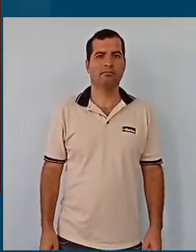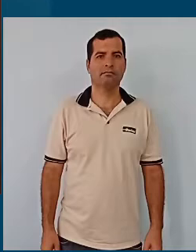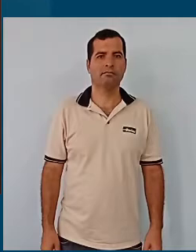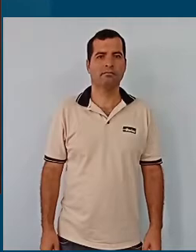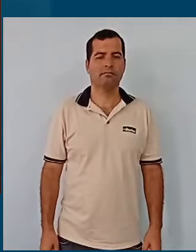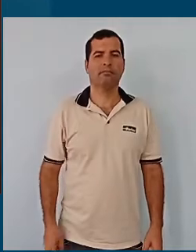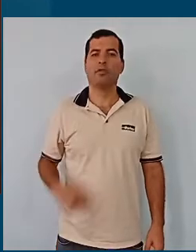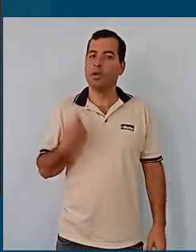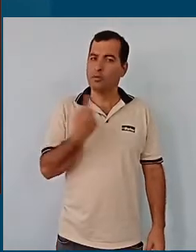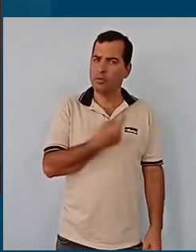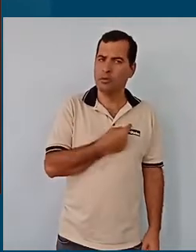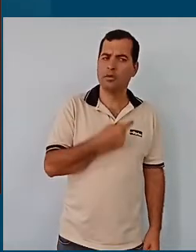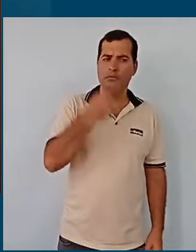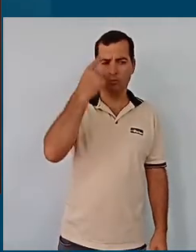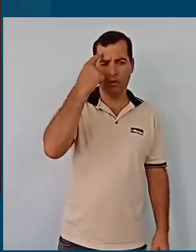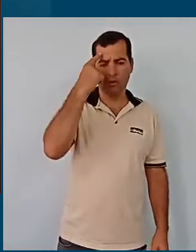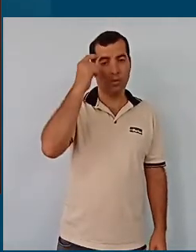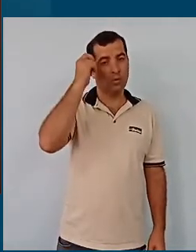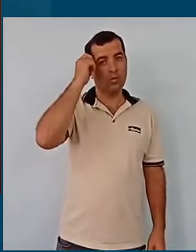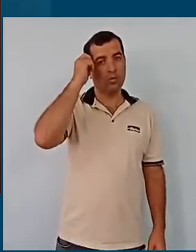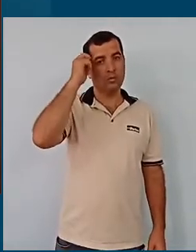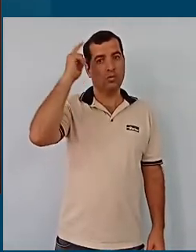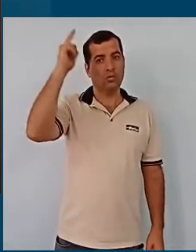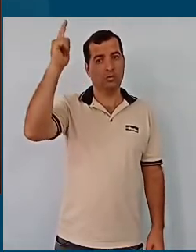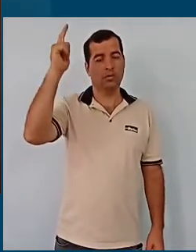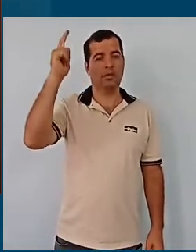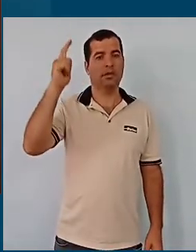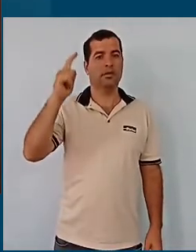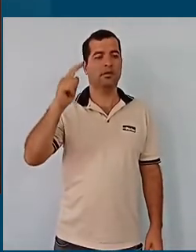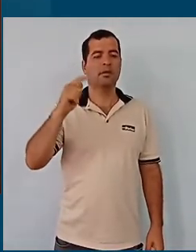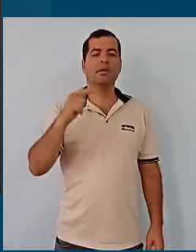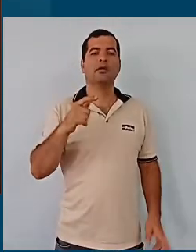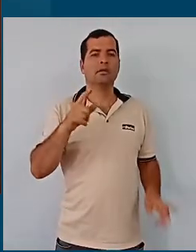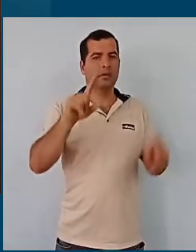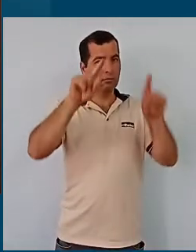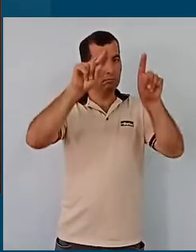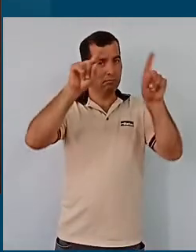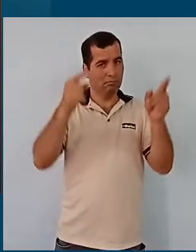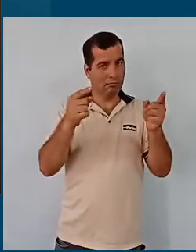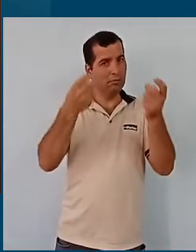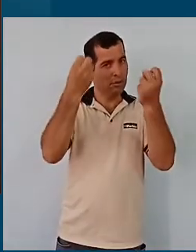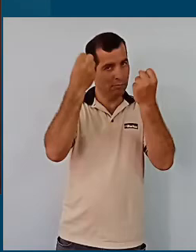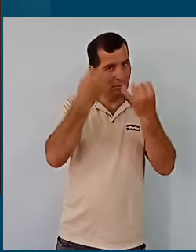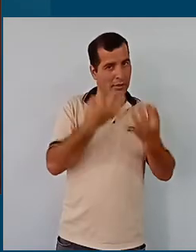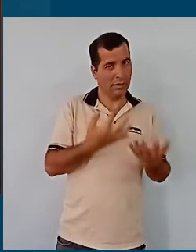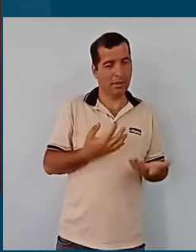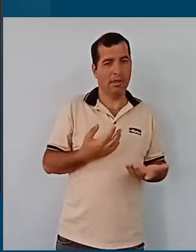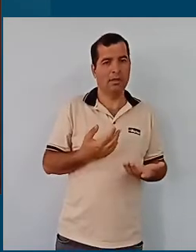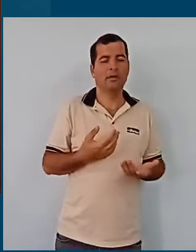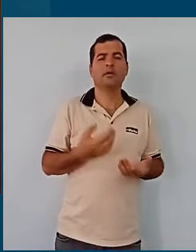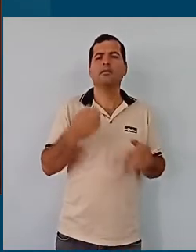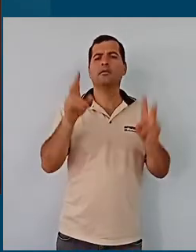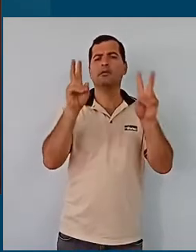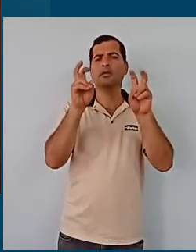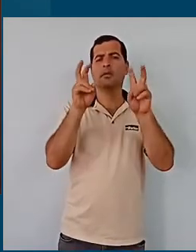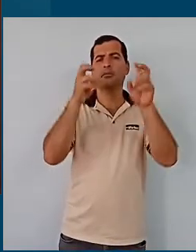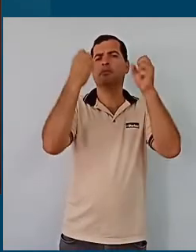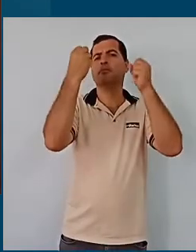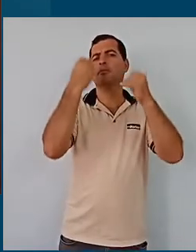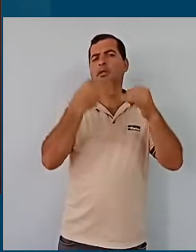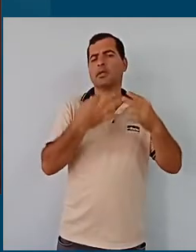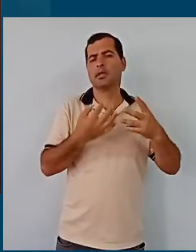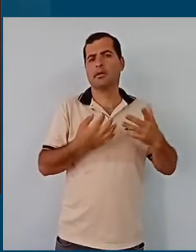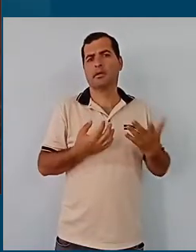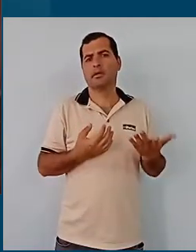Mas quando a gente fala em cultura, eu acho importante fazer um parênteses aqui, né, que a gente está falando justamente de